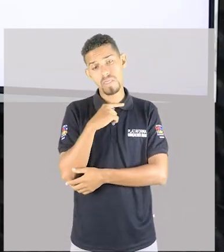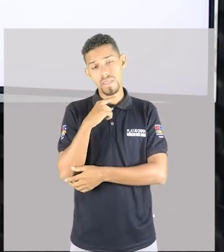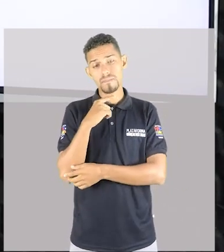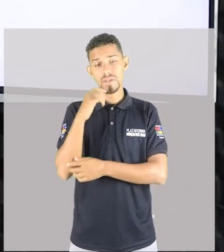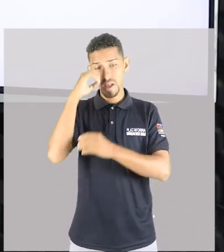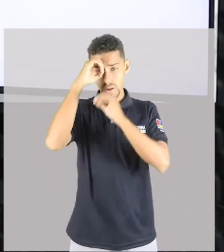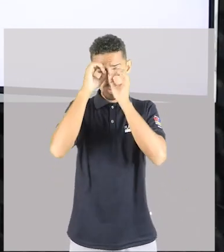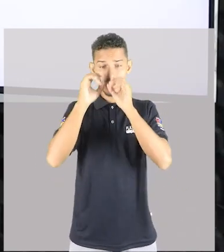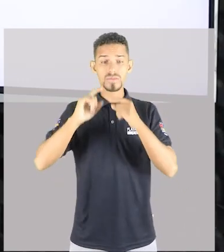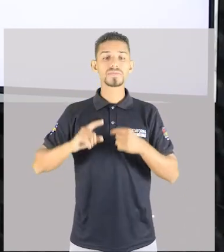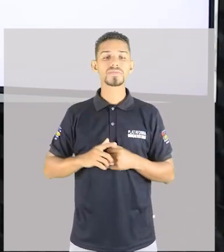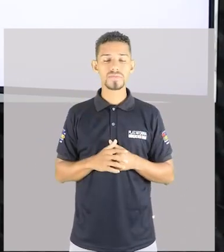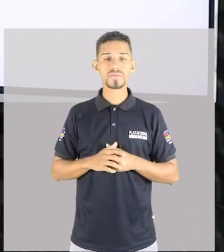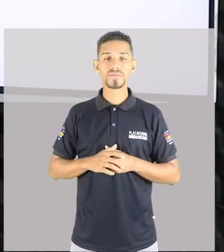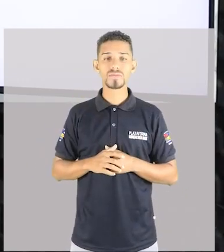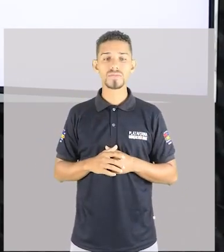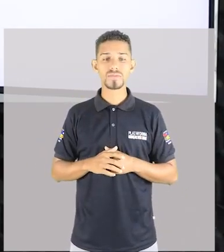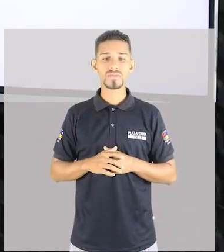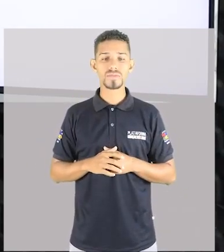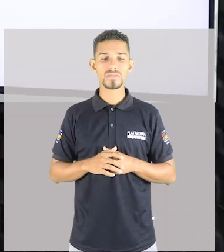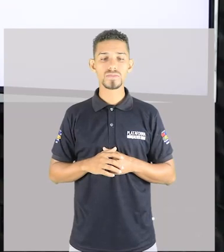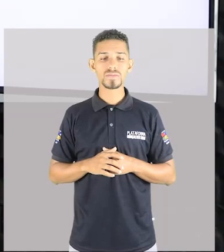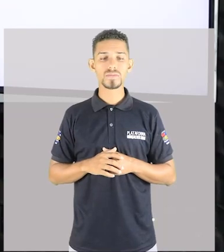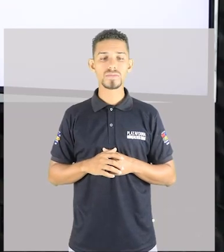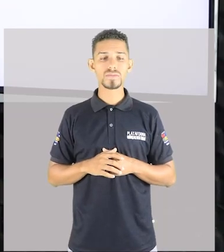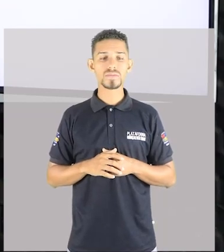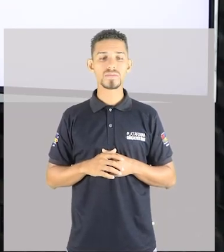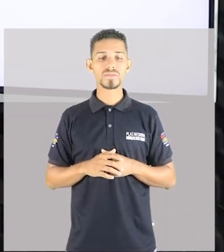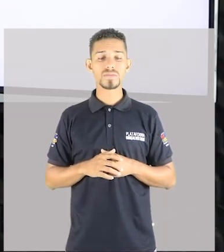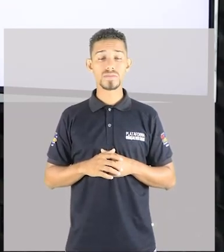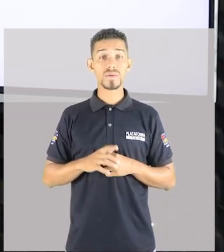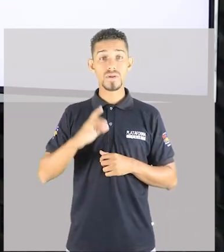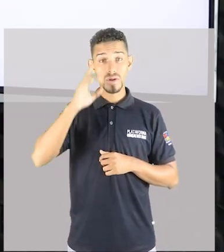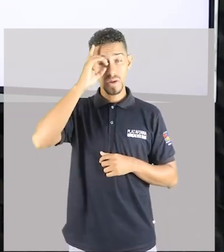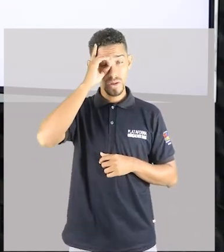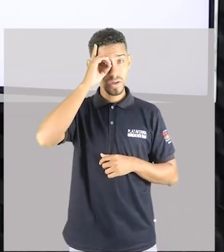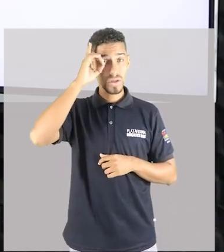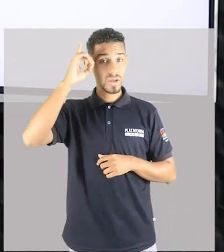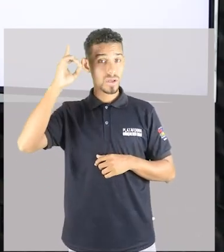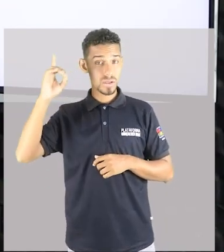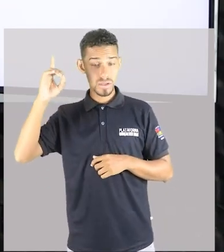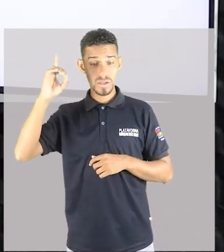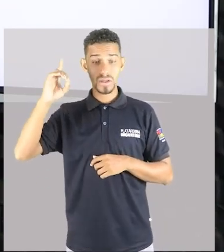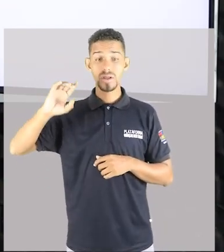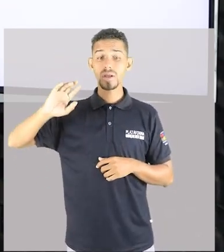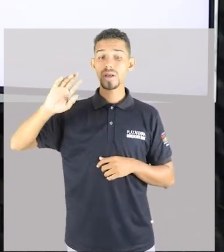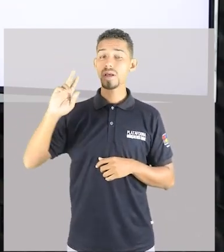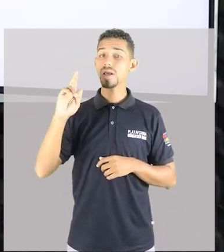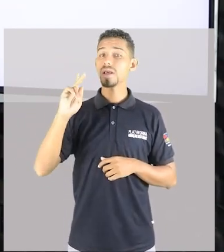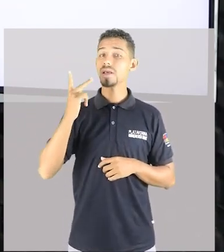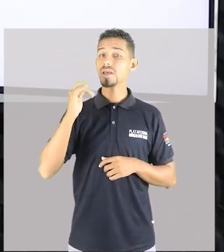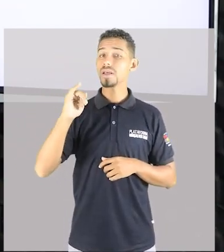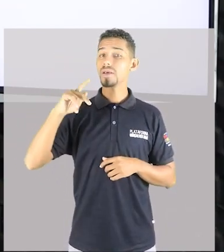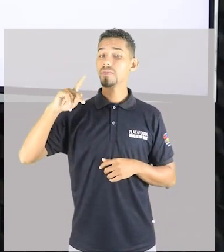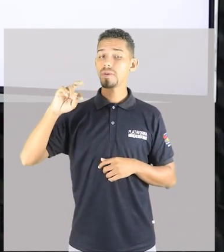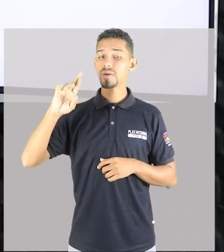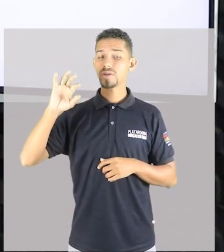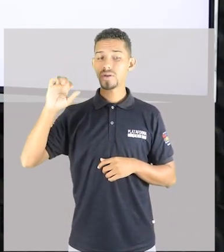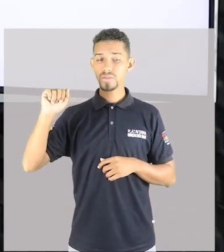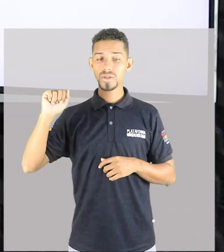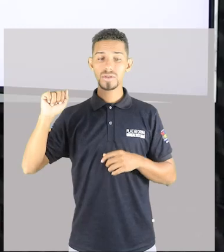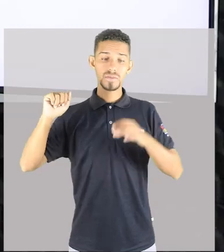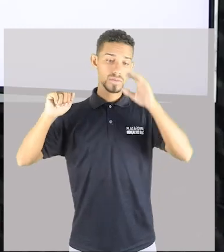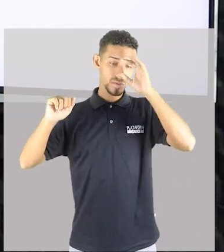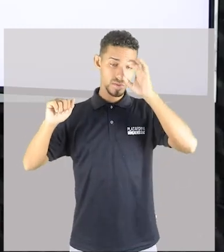olho é o olho, bora lá, volta de novo, o olho direito, hipermetropia e o olho esquerdo,